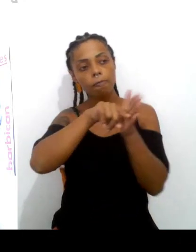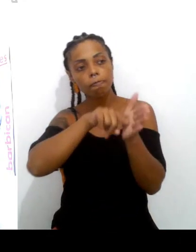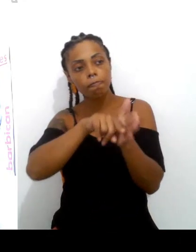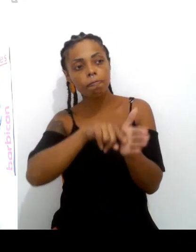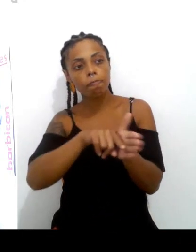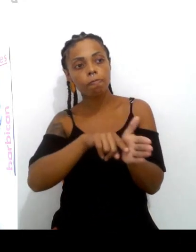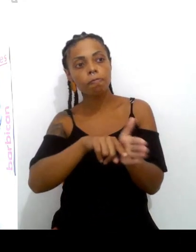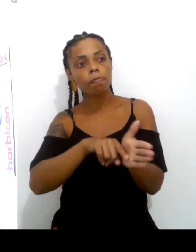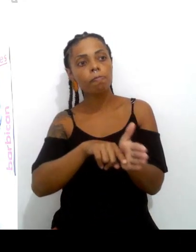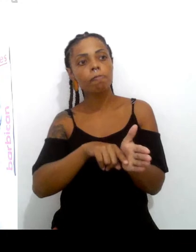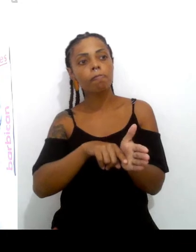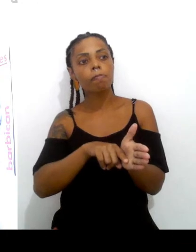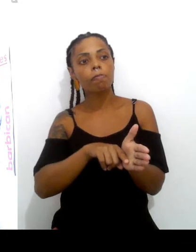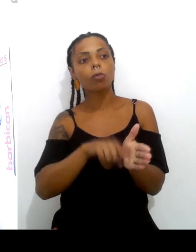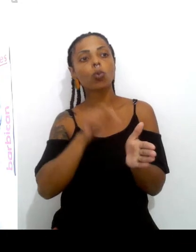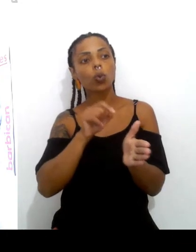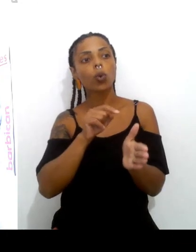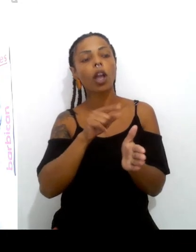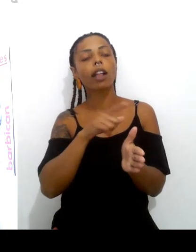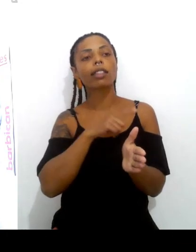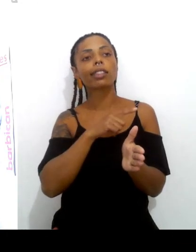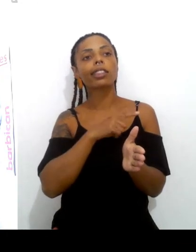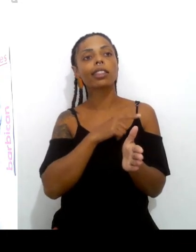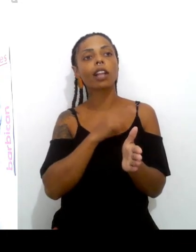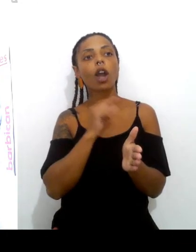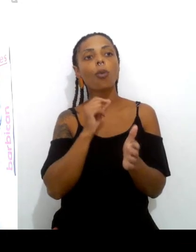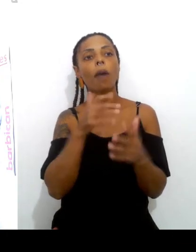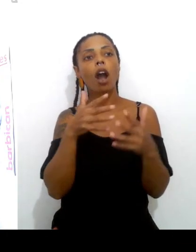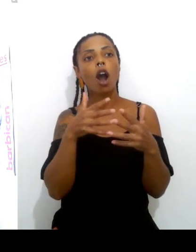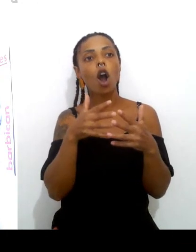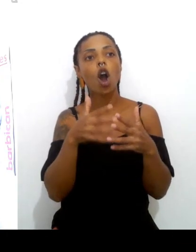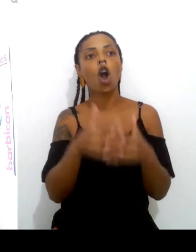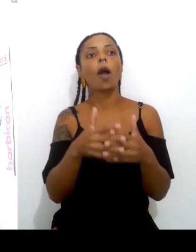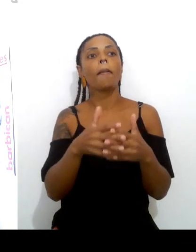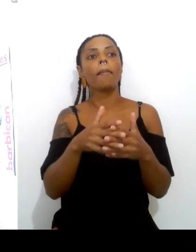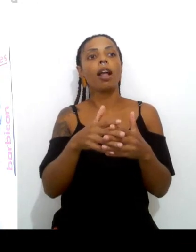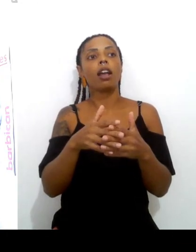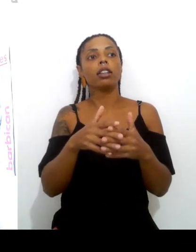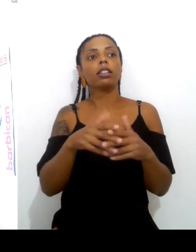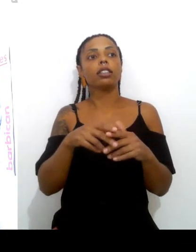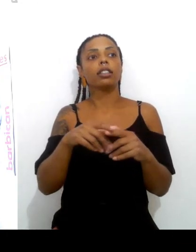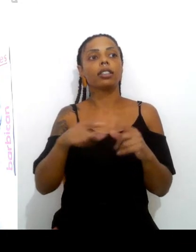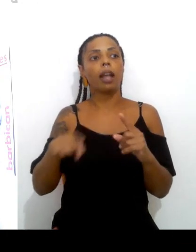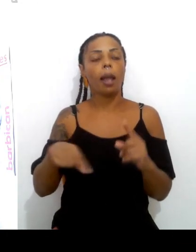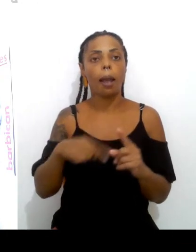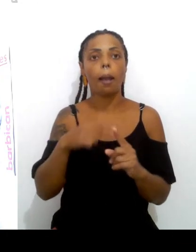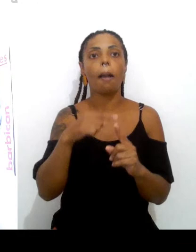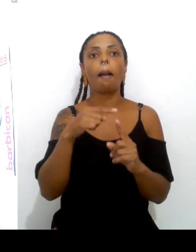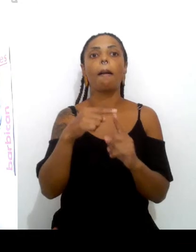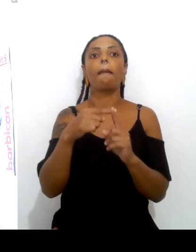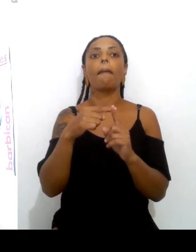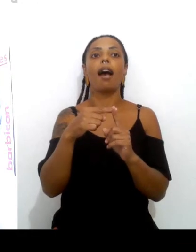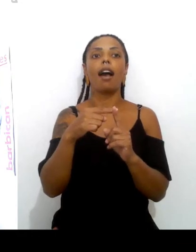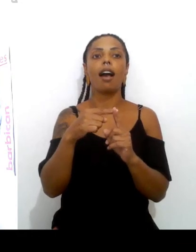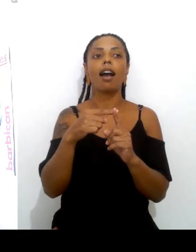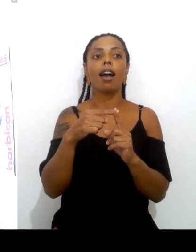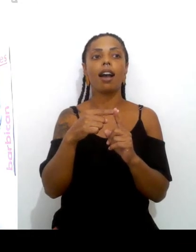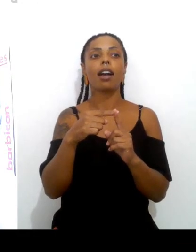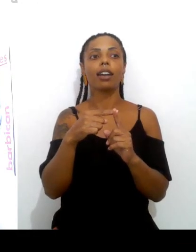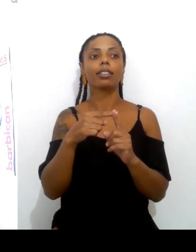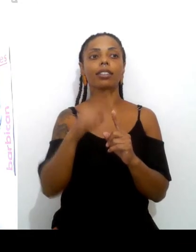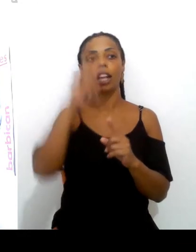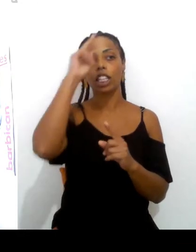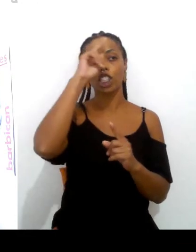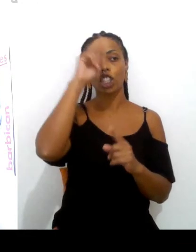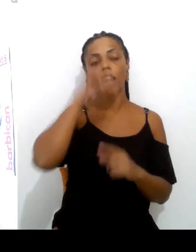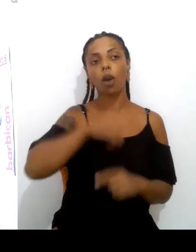elas trazem uma complexidade adicional as histórias Clear na grã-bretanha existe uma narrativa muito bem